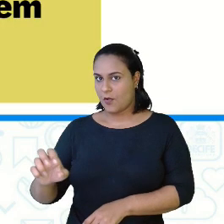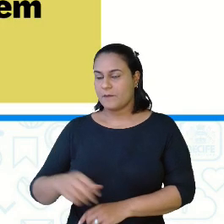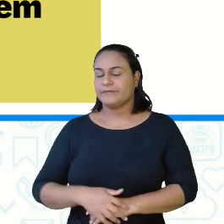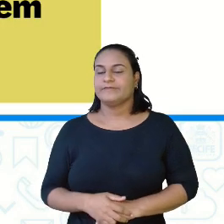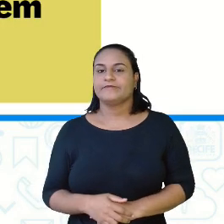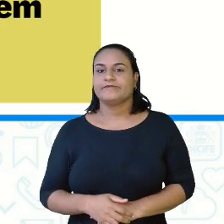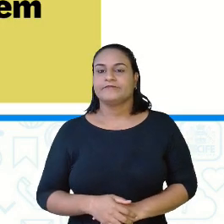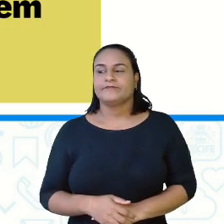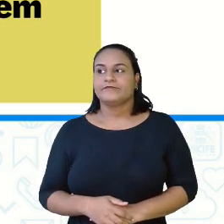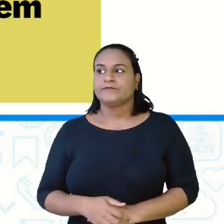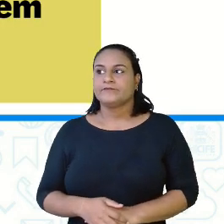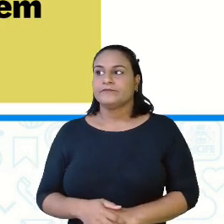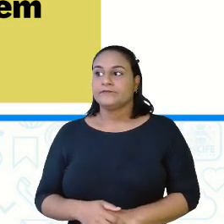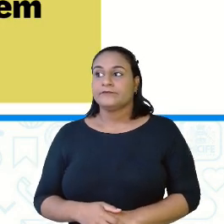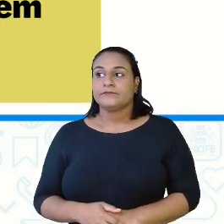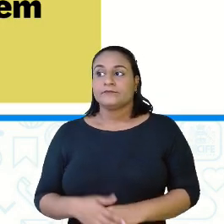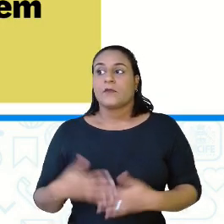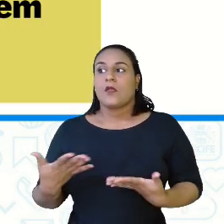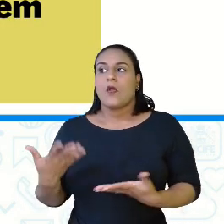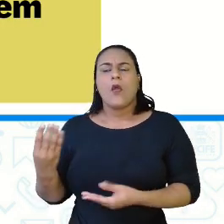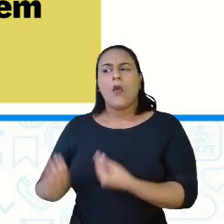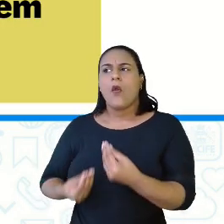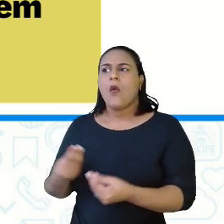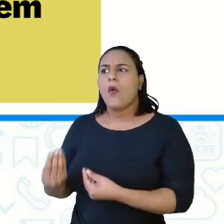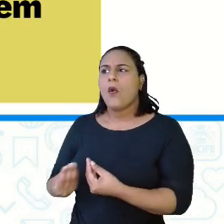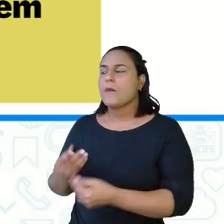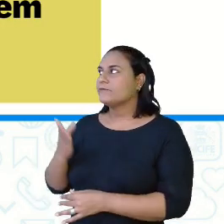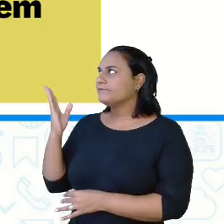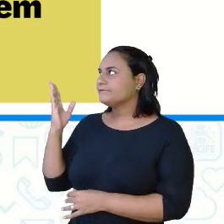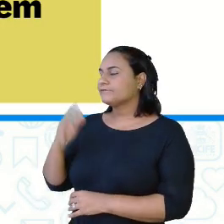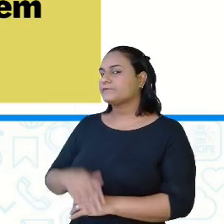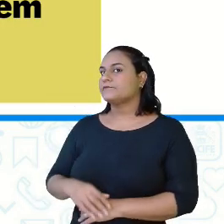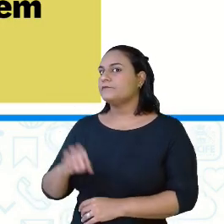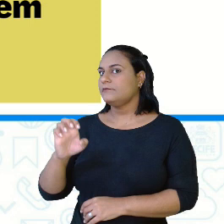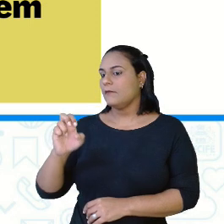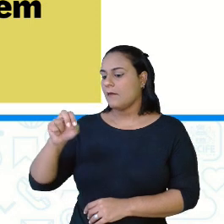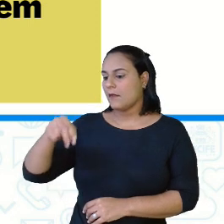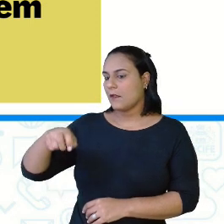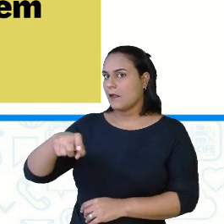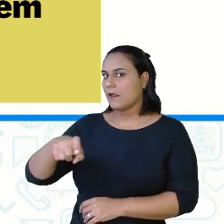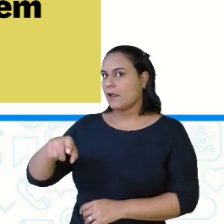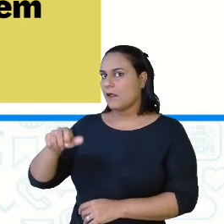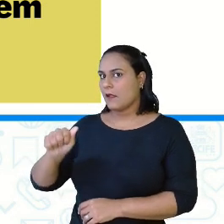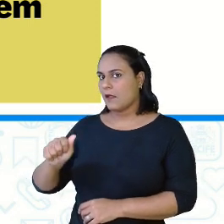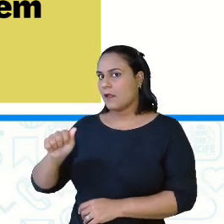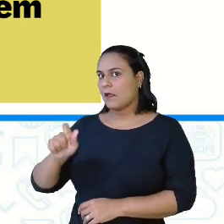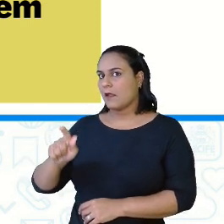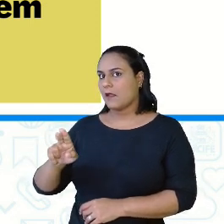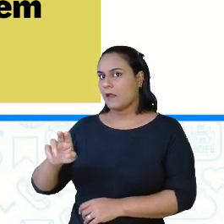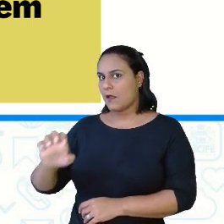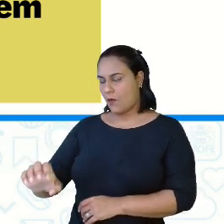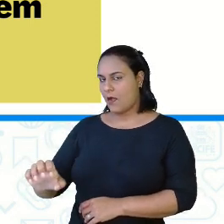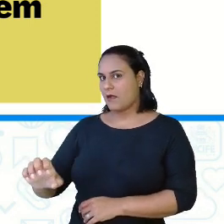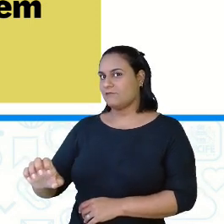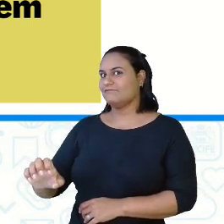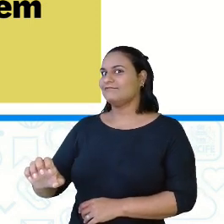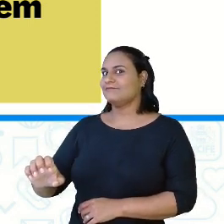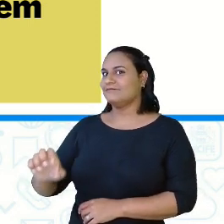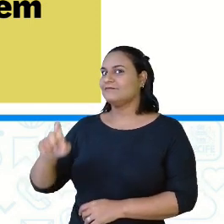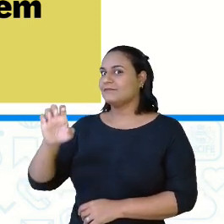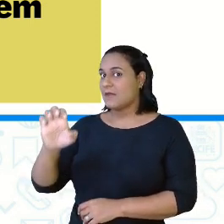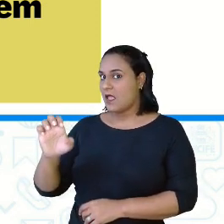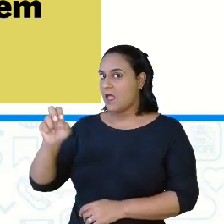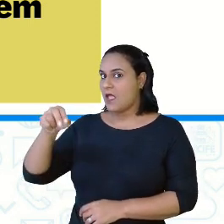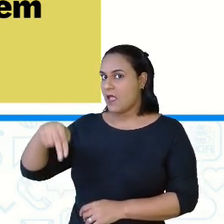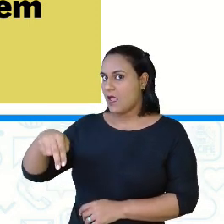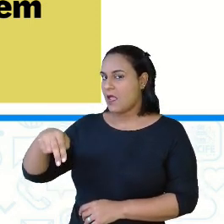início, não é? E aí vem, para fazer a massa, enxague e pique as ameixas. Enxague